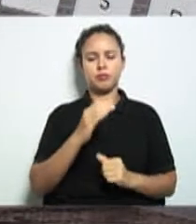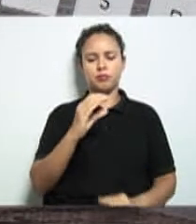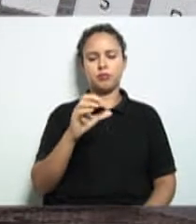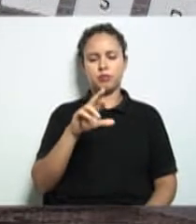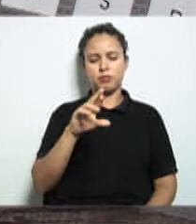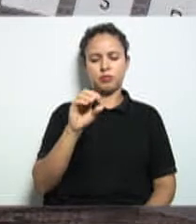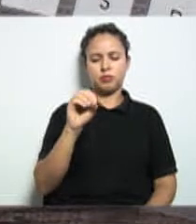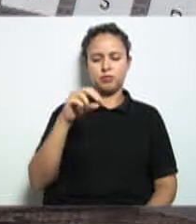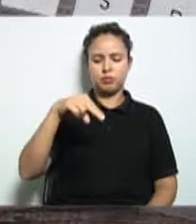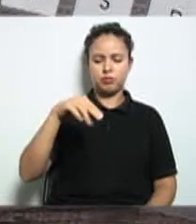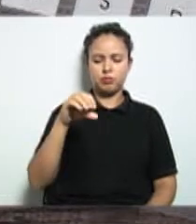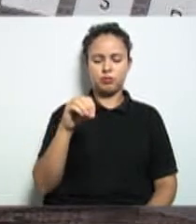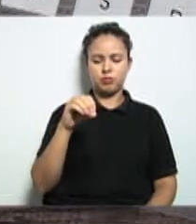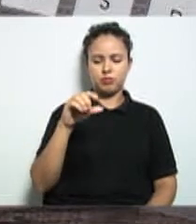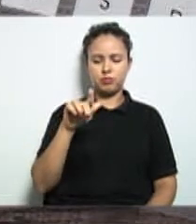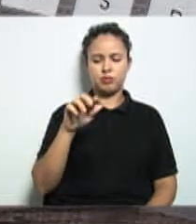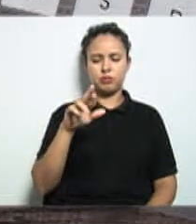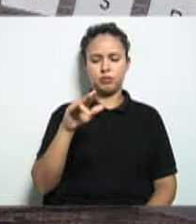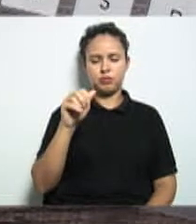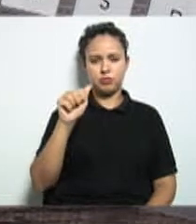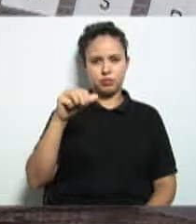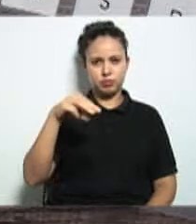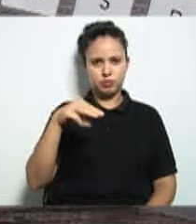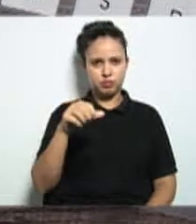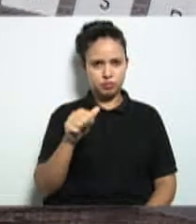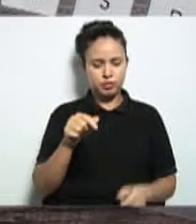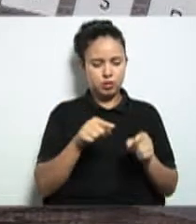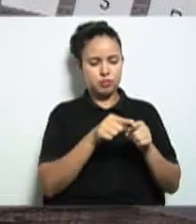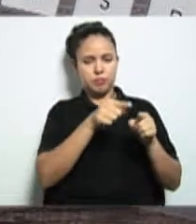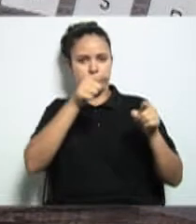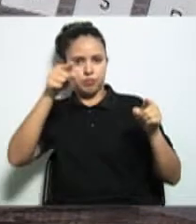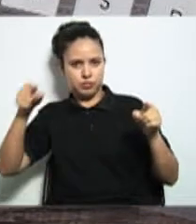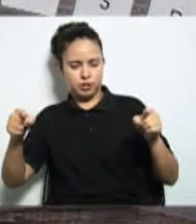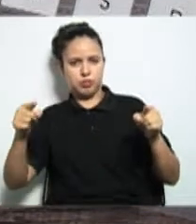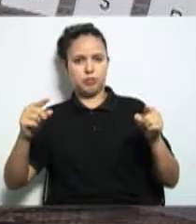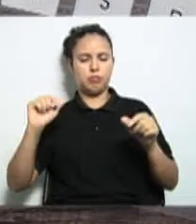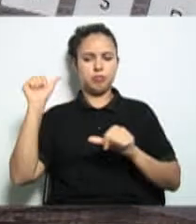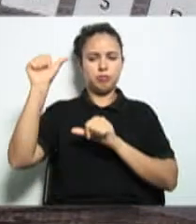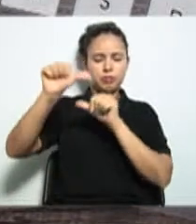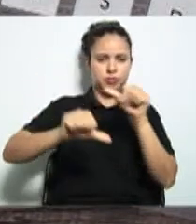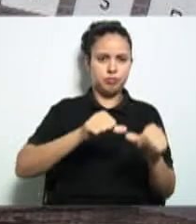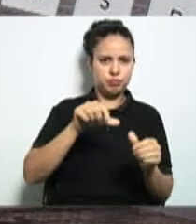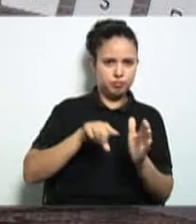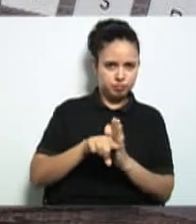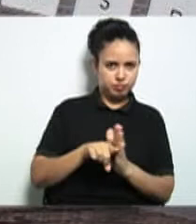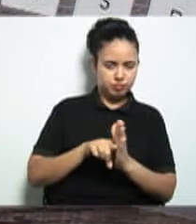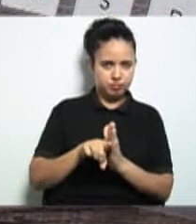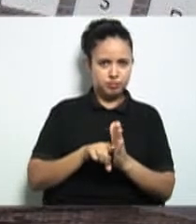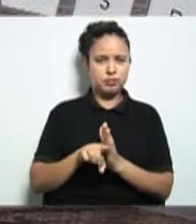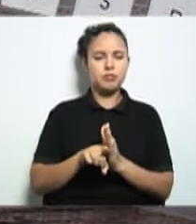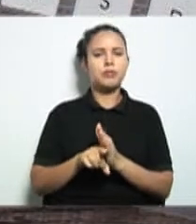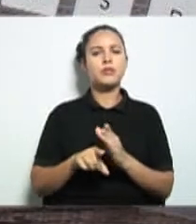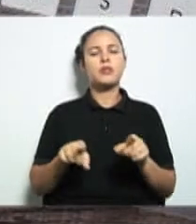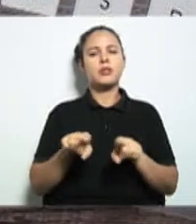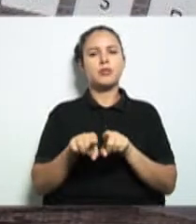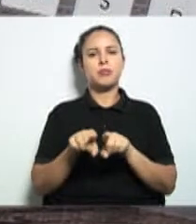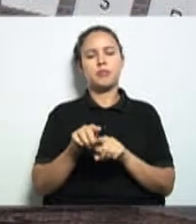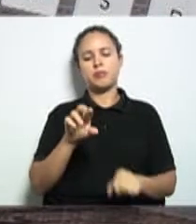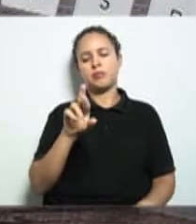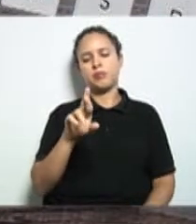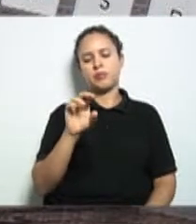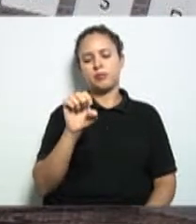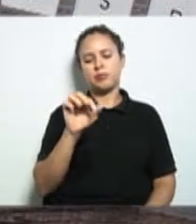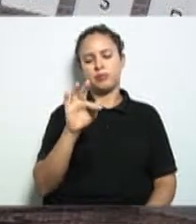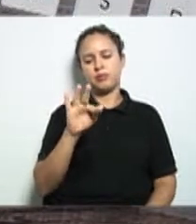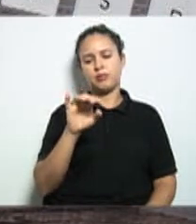É a previsão do tempo necessário para passar de uma fase para outra na pesquisa. Referência. É